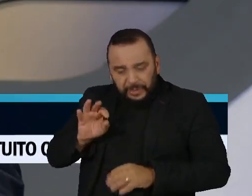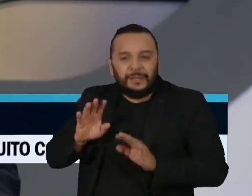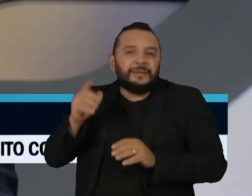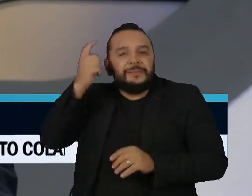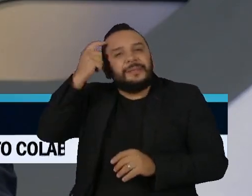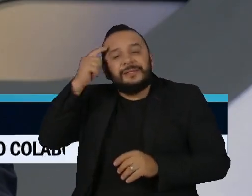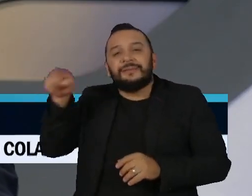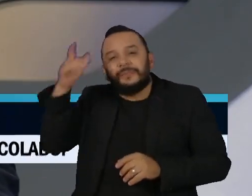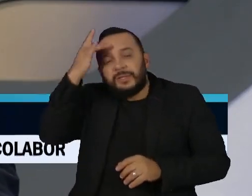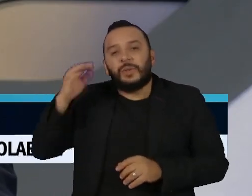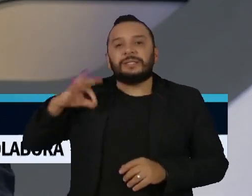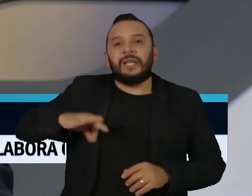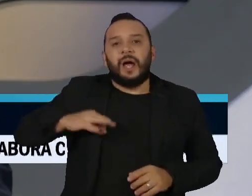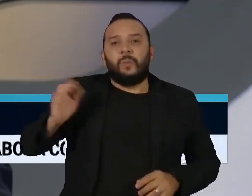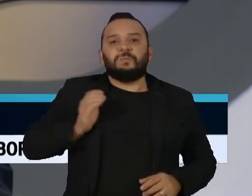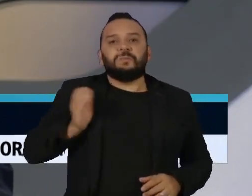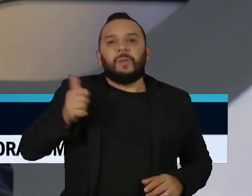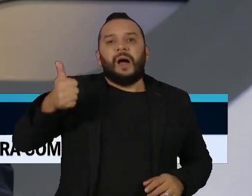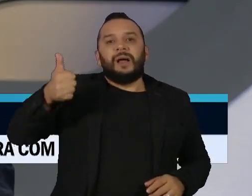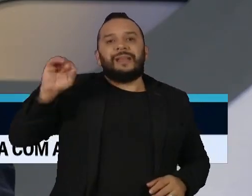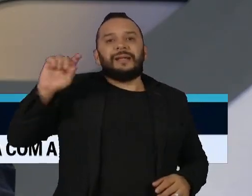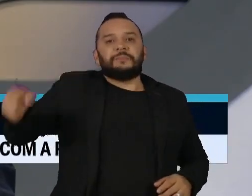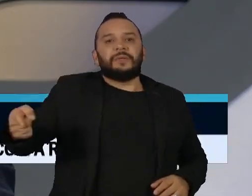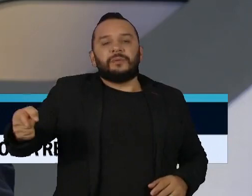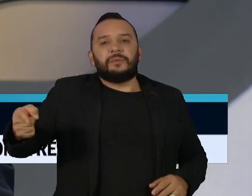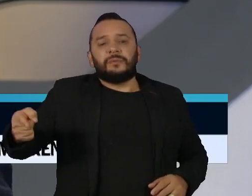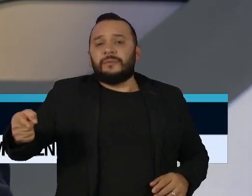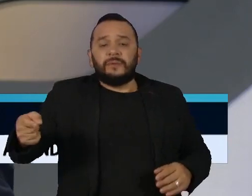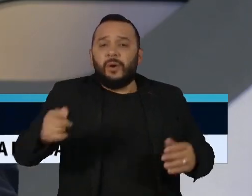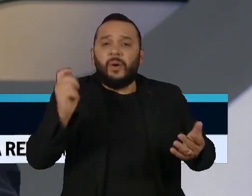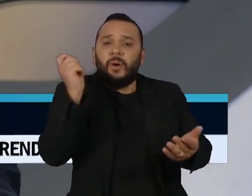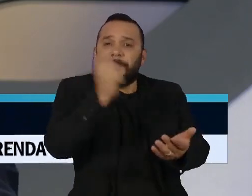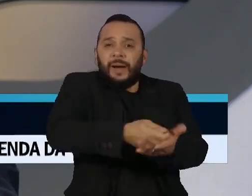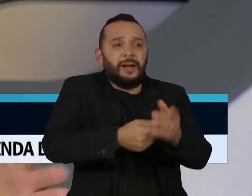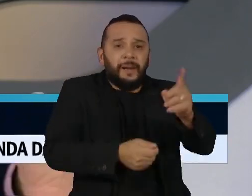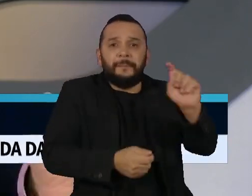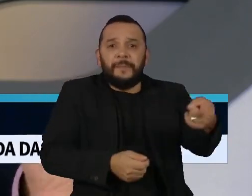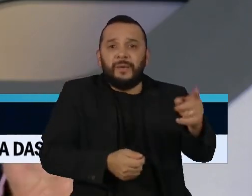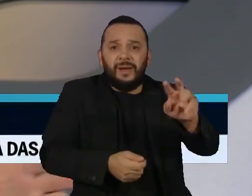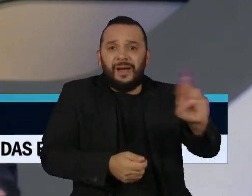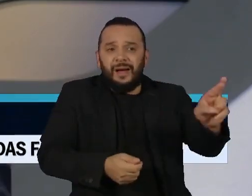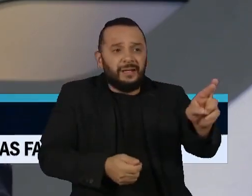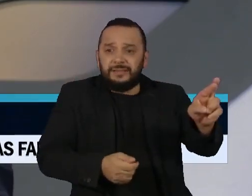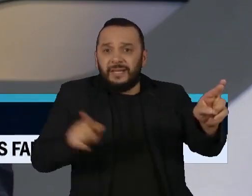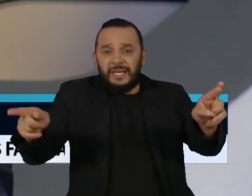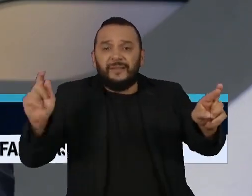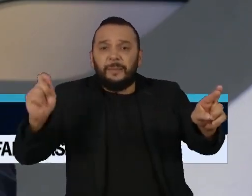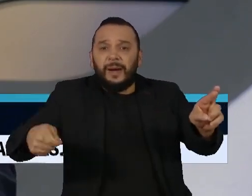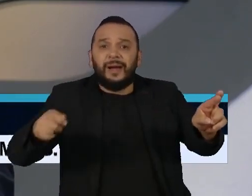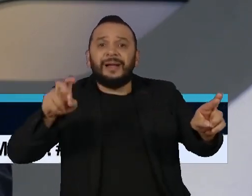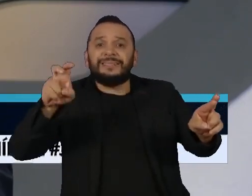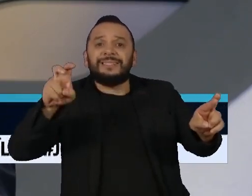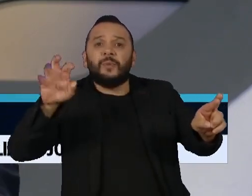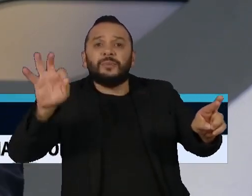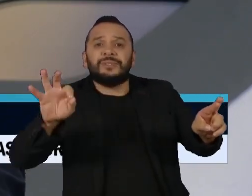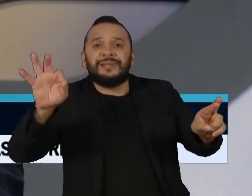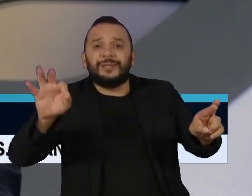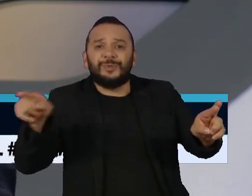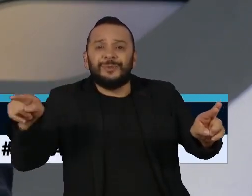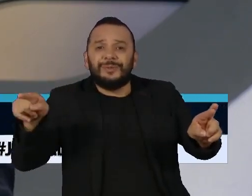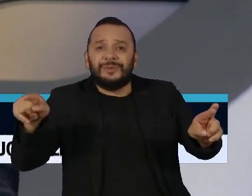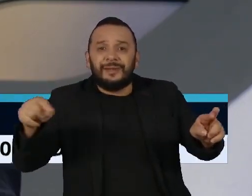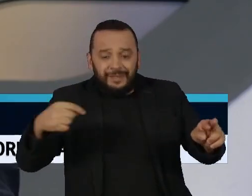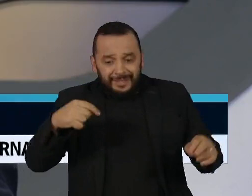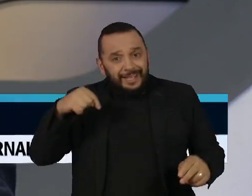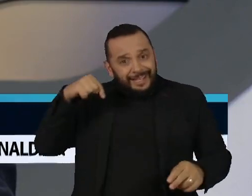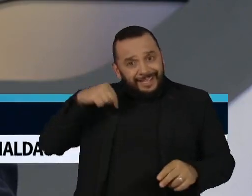for comprar o mesmo produto, vai pagar apenas 5% da sua renda, os mesmos R$ 500. E outra que ganhe